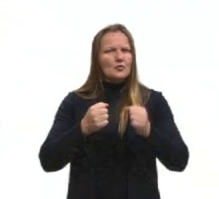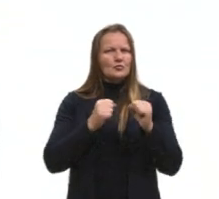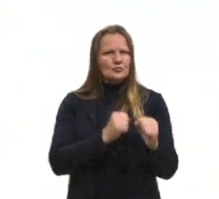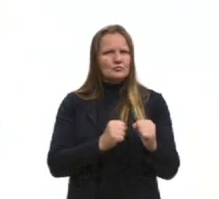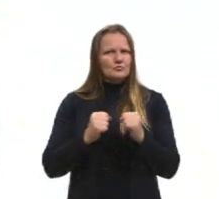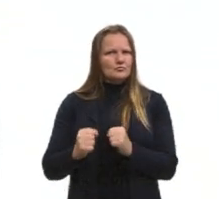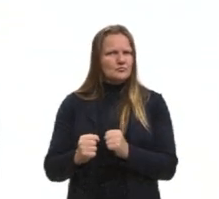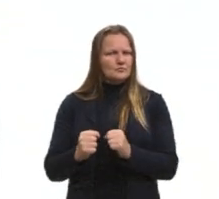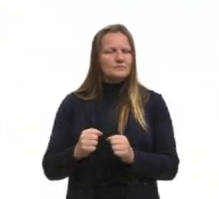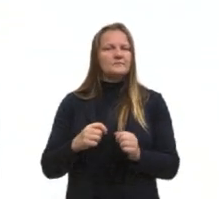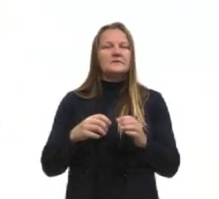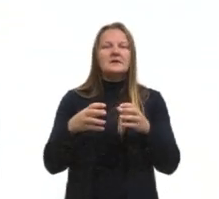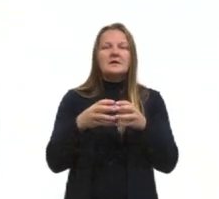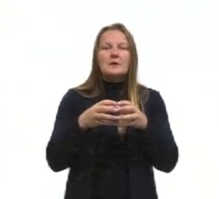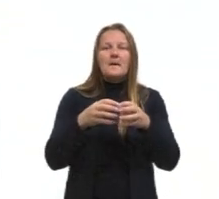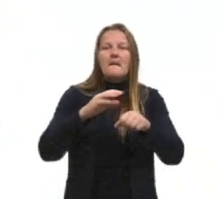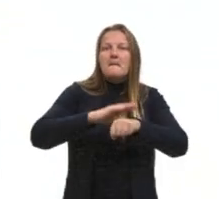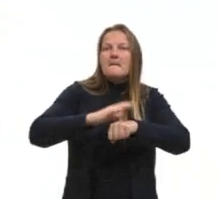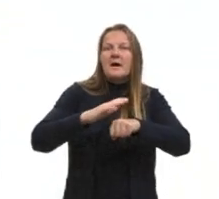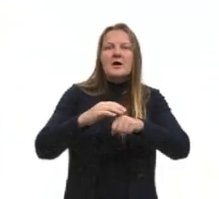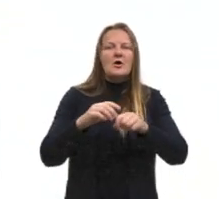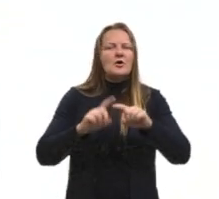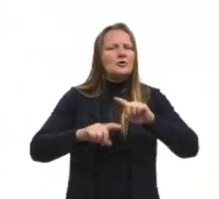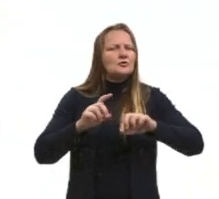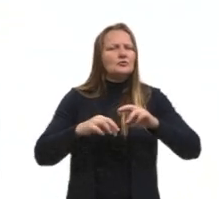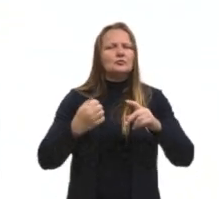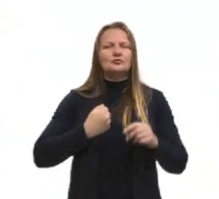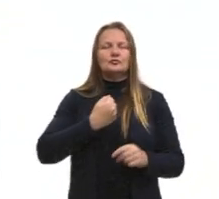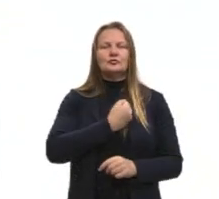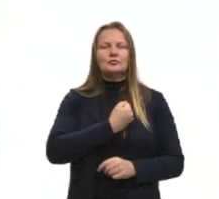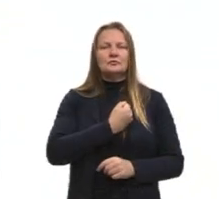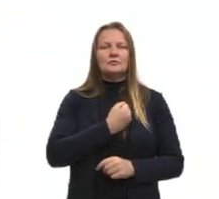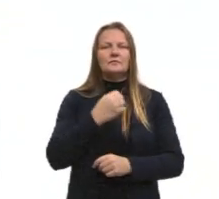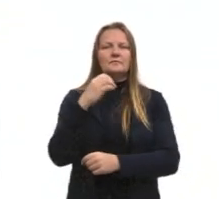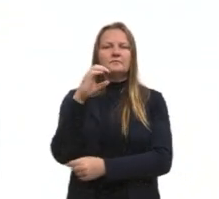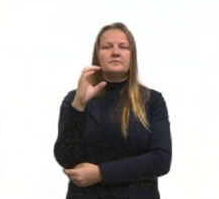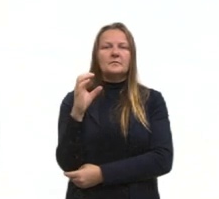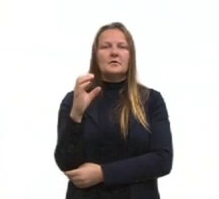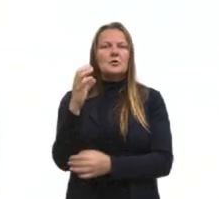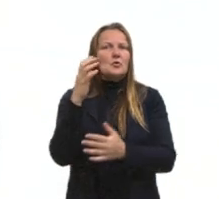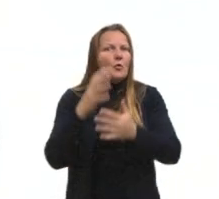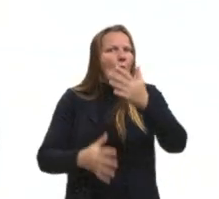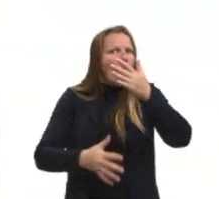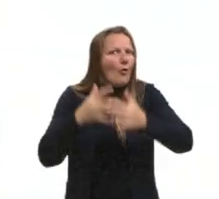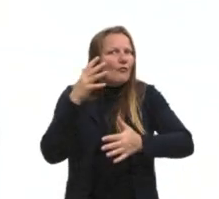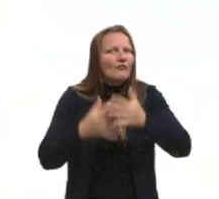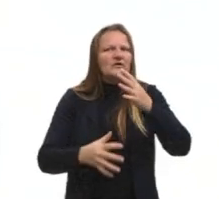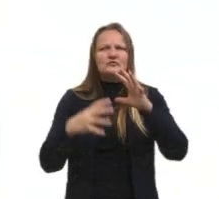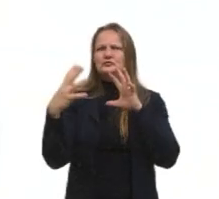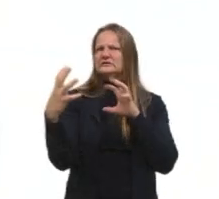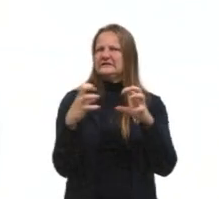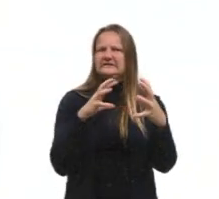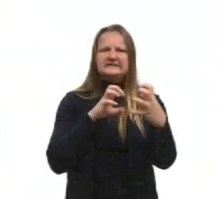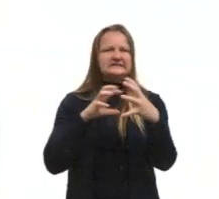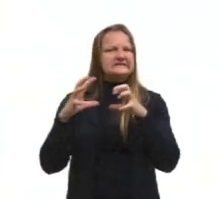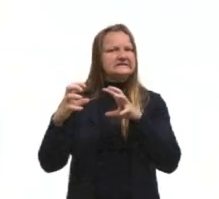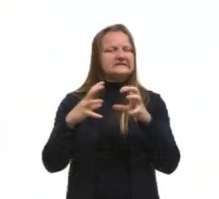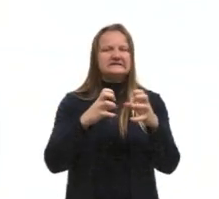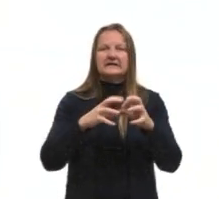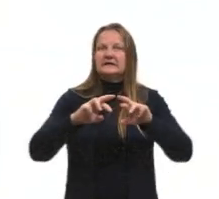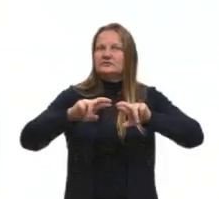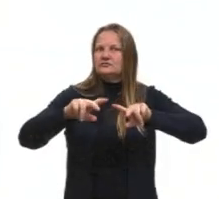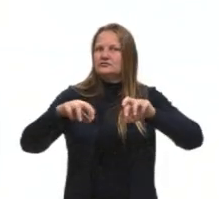concentra então maior número hoje de conflitos da gurizada é conflitos pequenos ou conflitos grandes entre outras